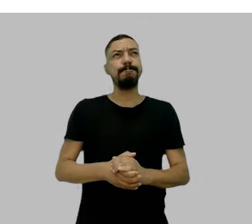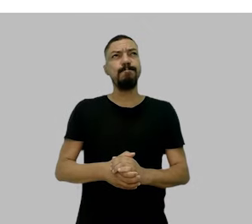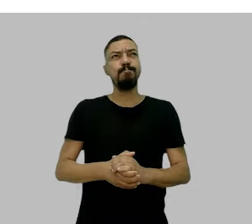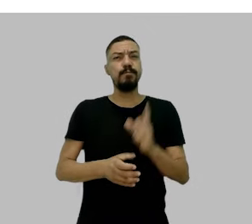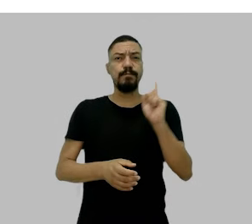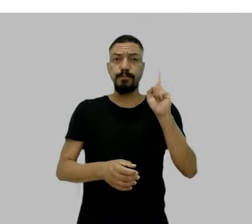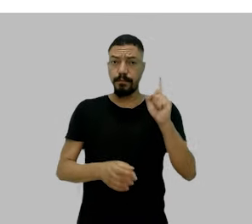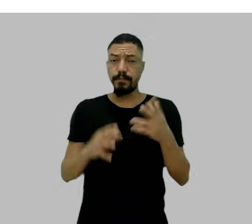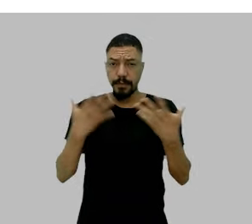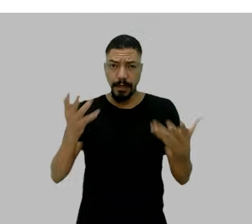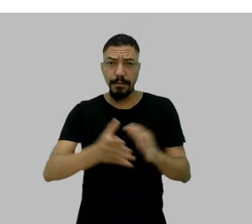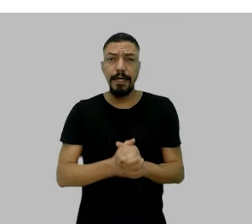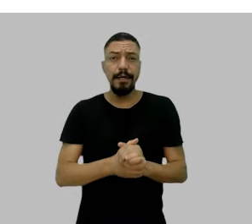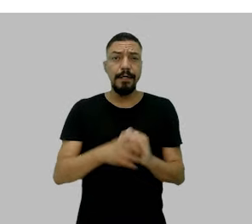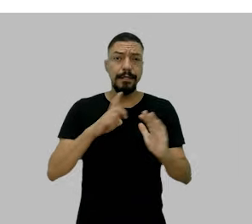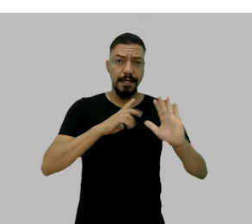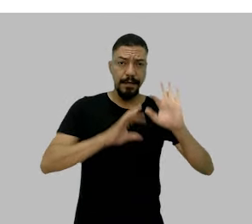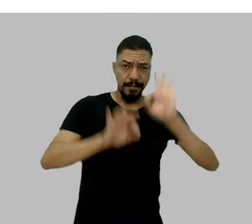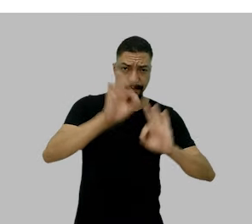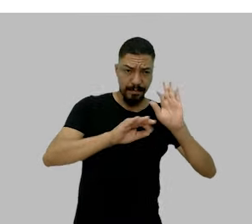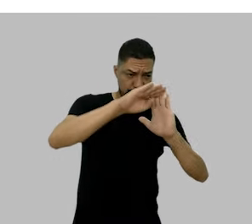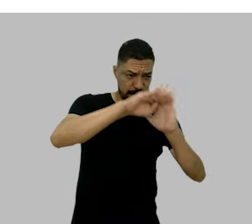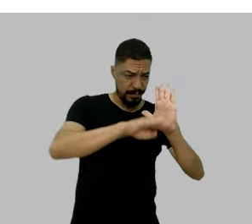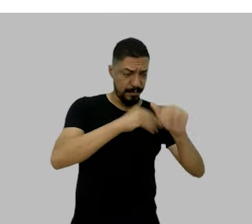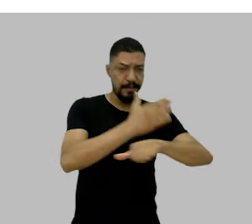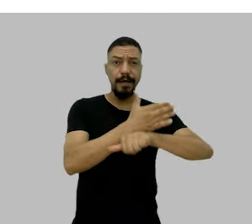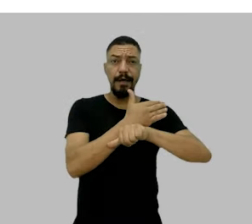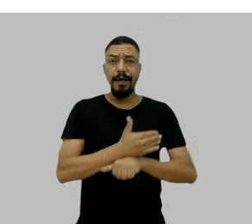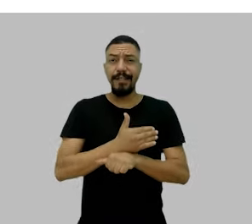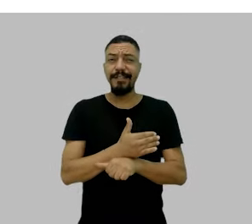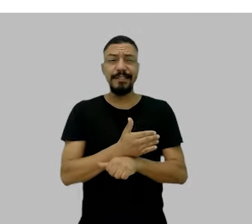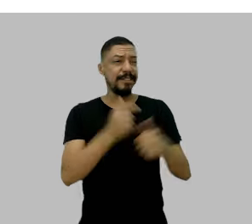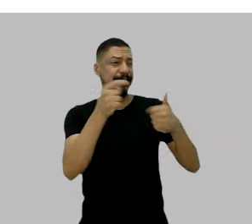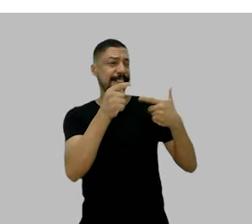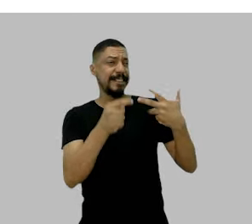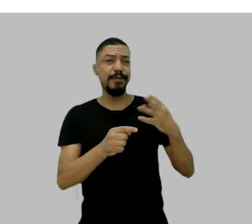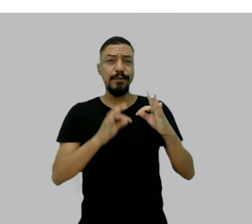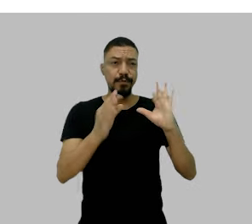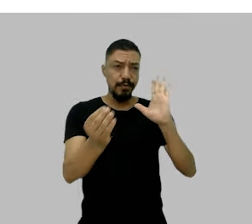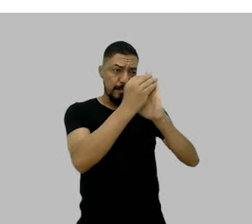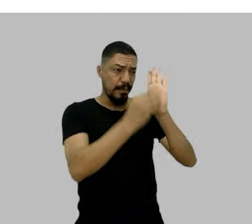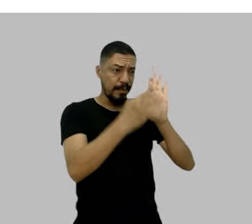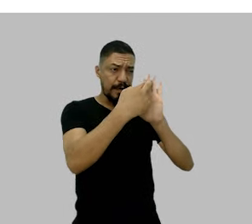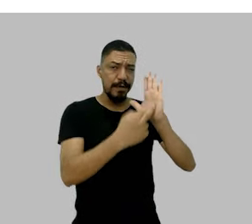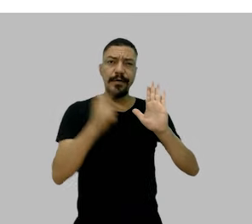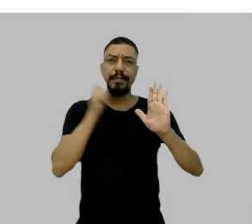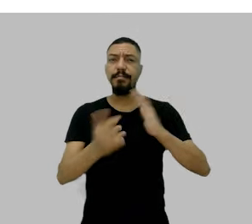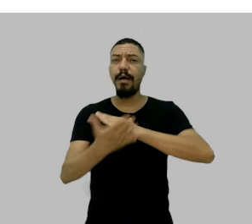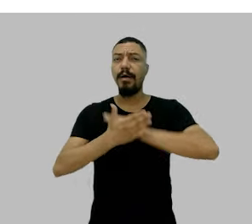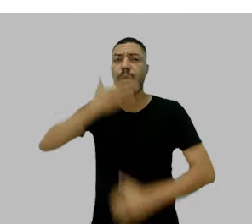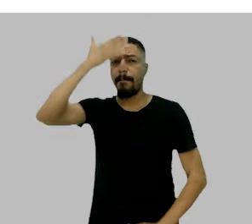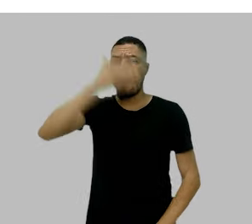enfim, de um planejamento, tudo aquilo que vá me ajudar a comprovar que aquela